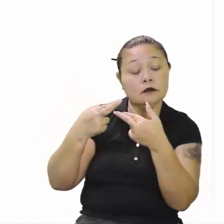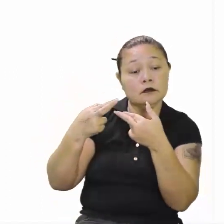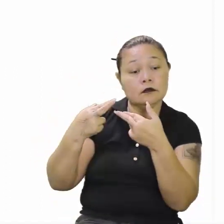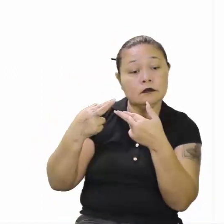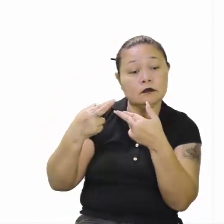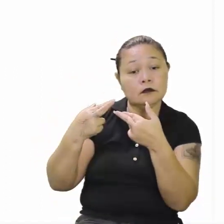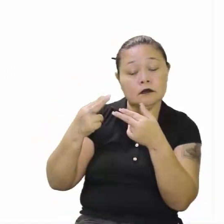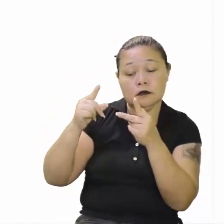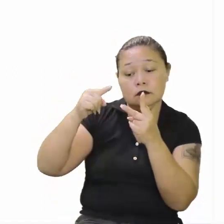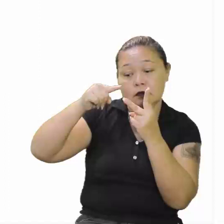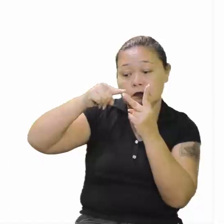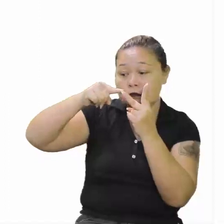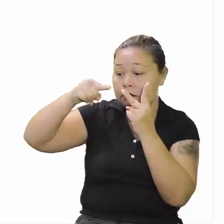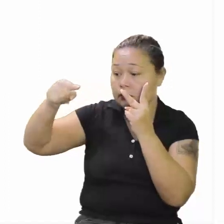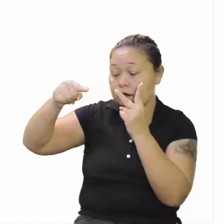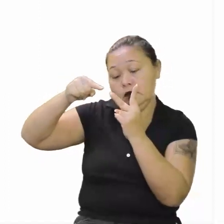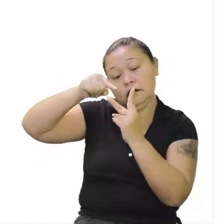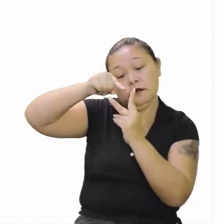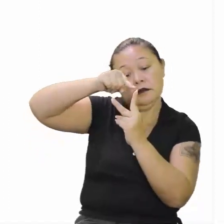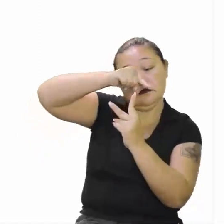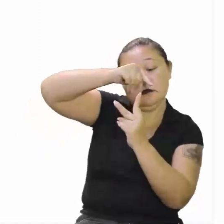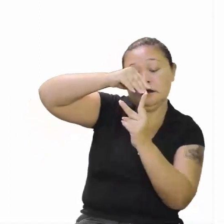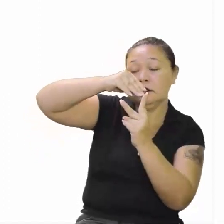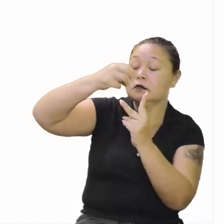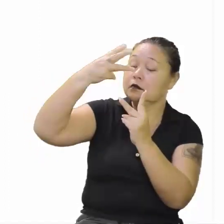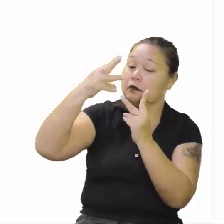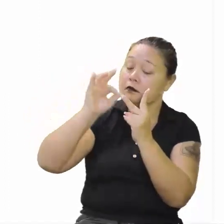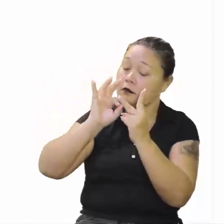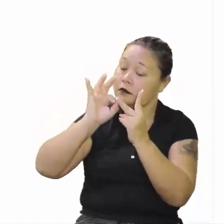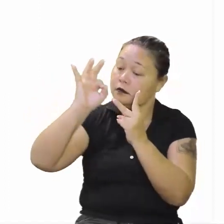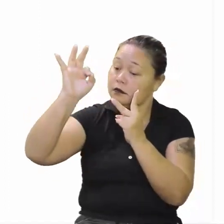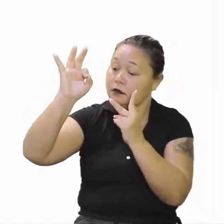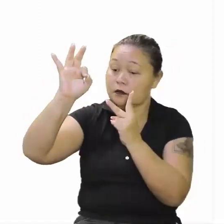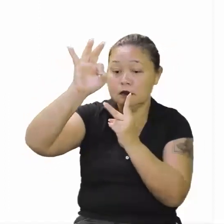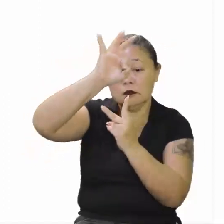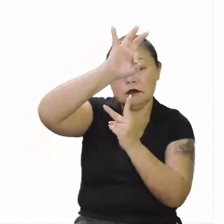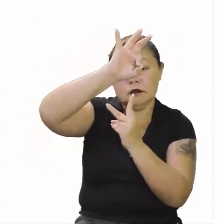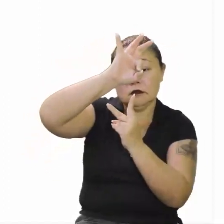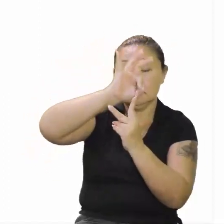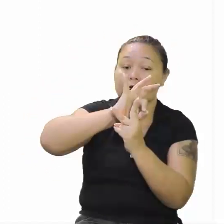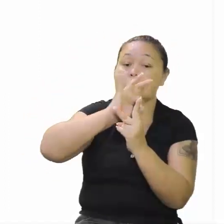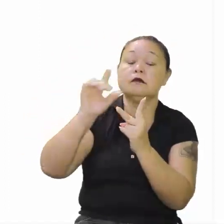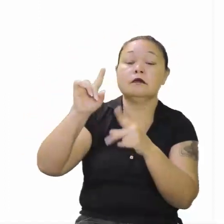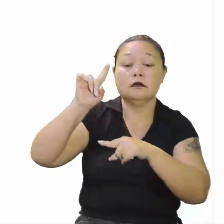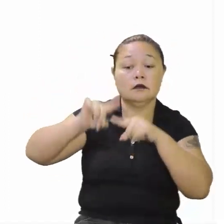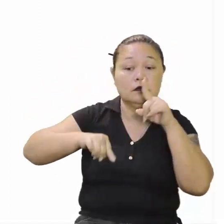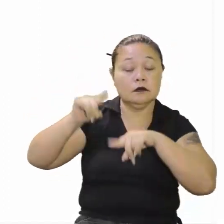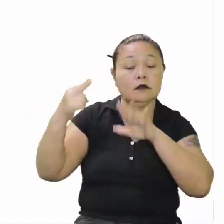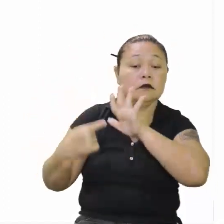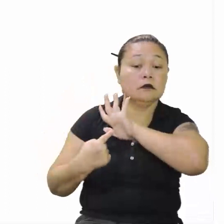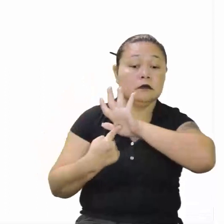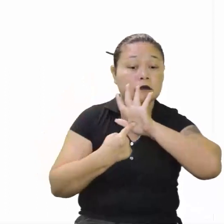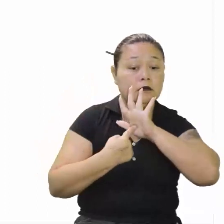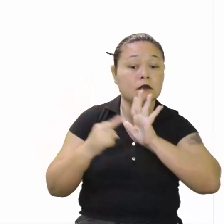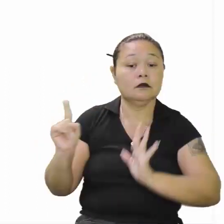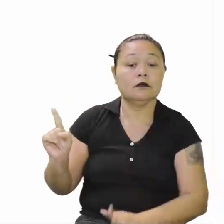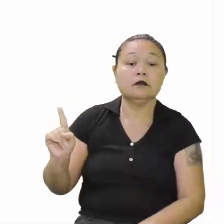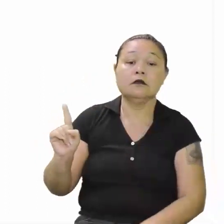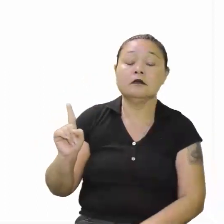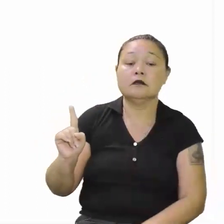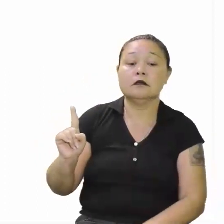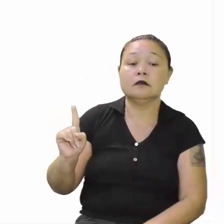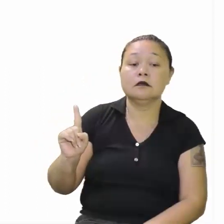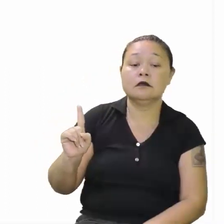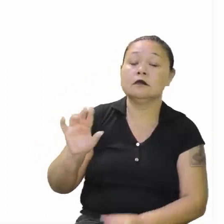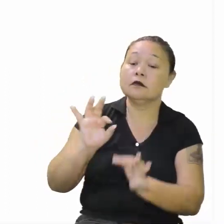às arestas, ou seja, as 3 dimensões que esse material apresenta. Então, metro